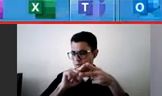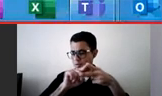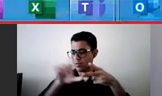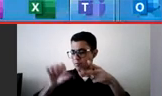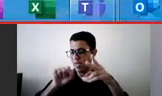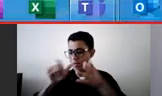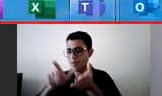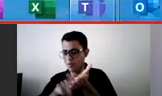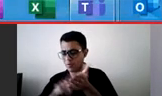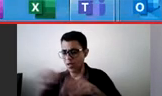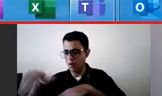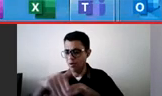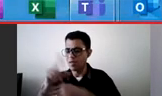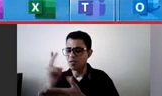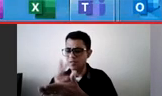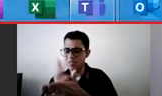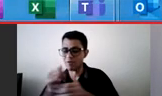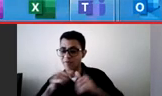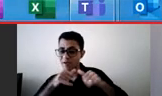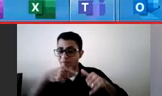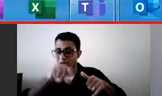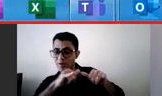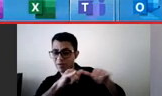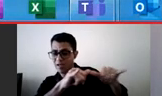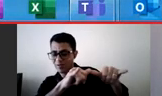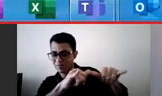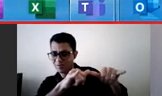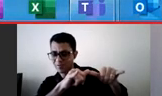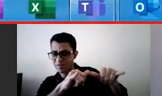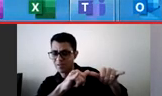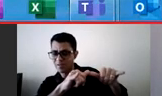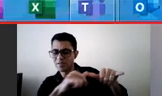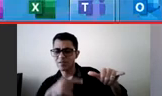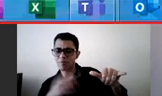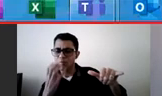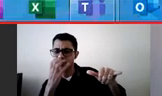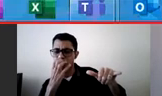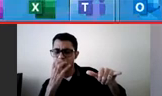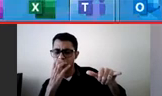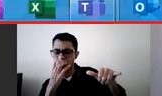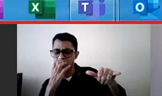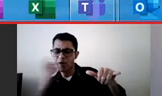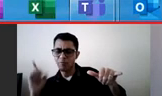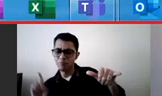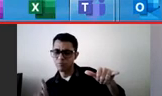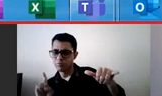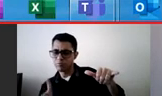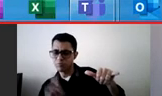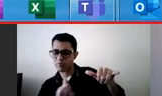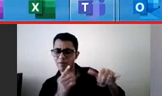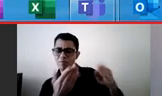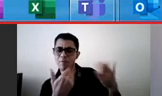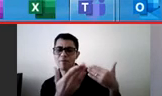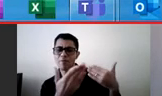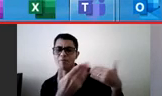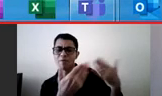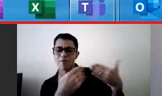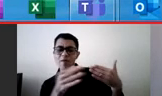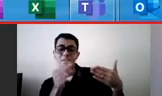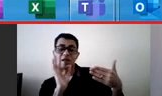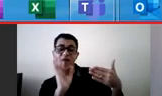papelão, enfim. E eles sempre ficam no mercado baratinho aqui. E eles têm uns cachorros e tal. Eu paro e converso com eles. Tomo